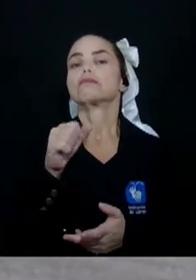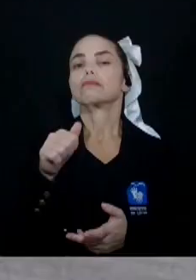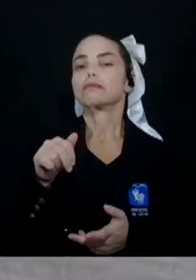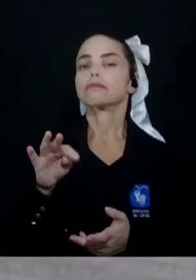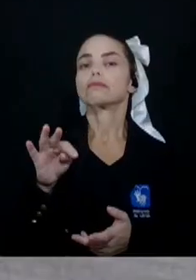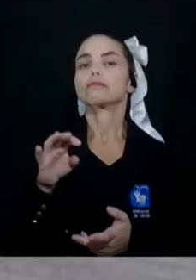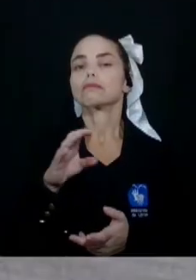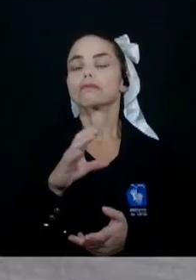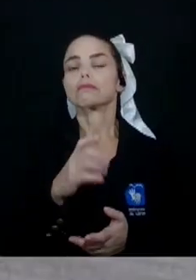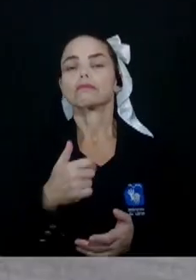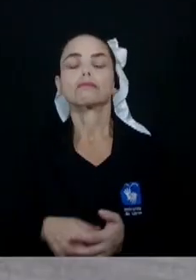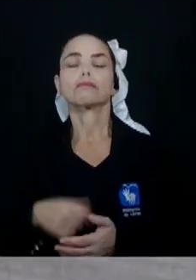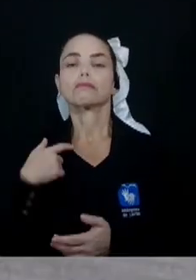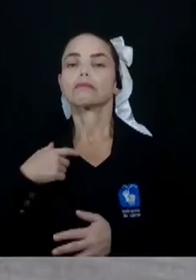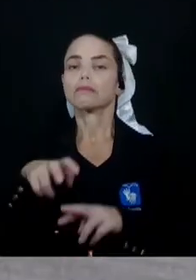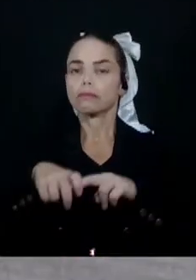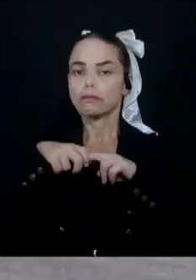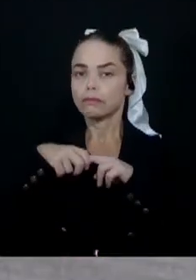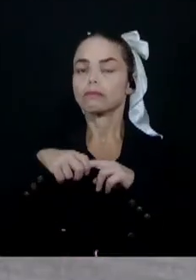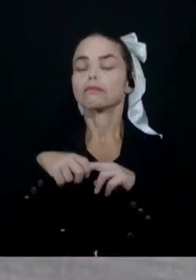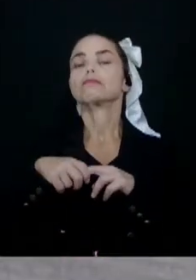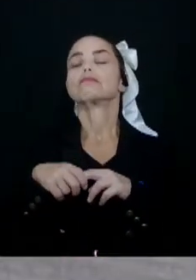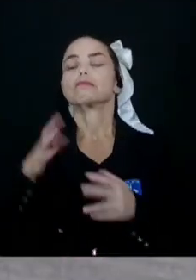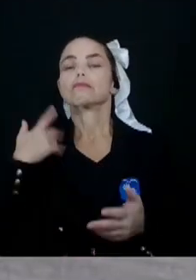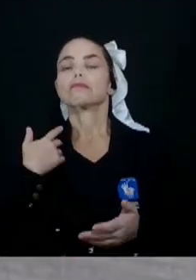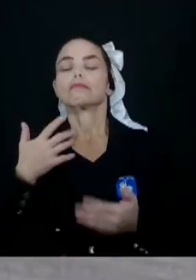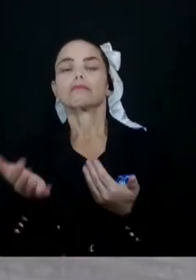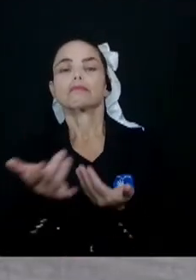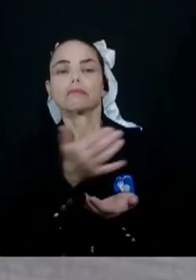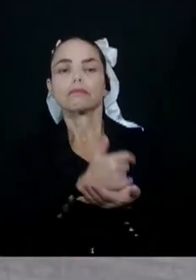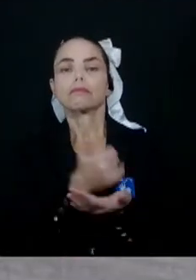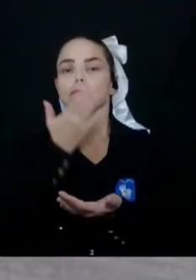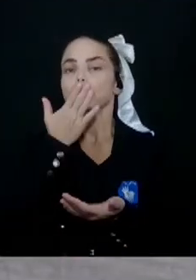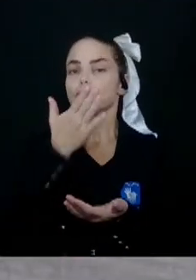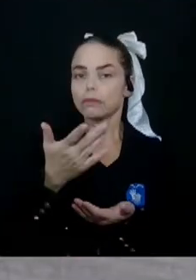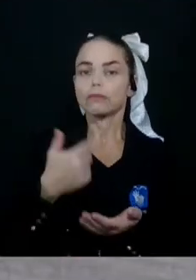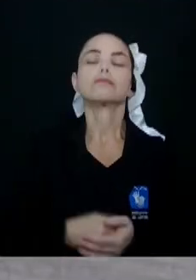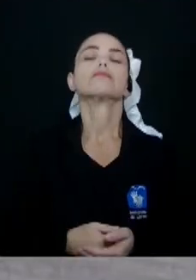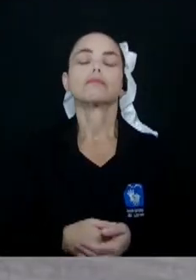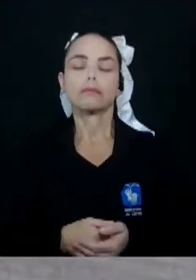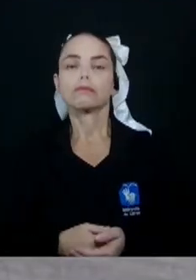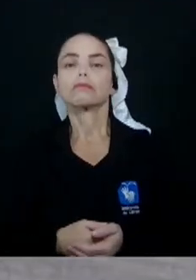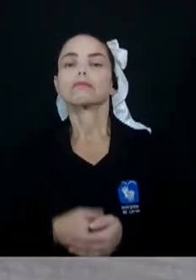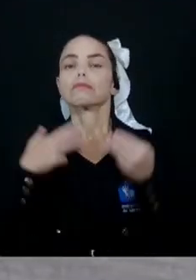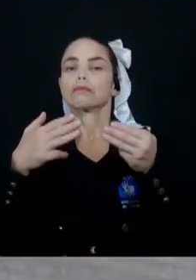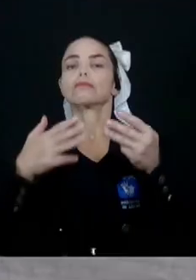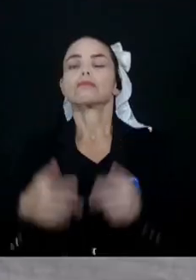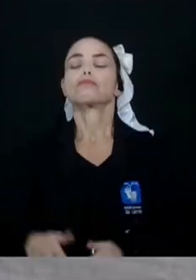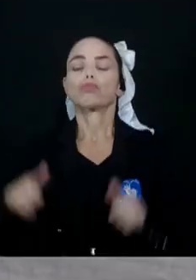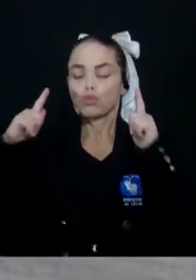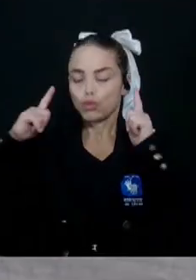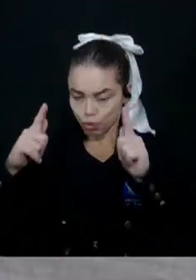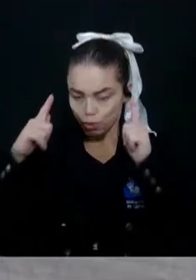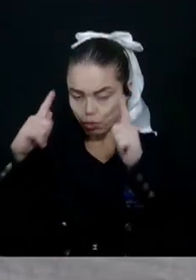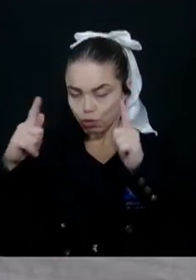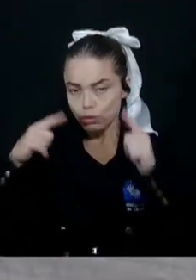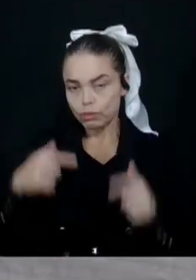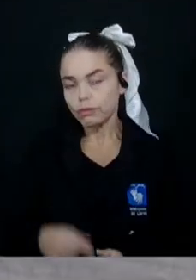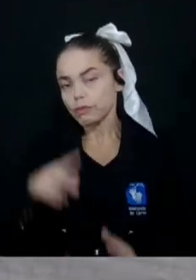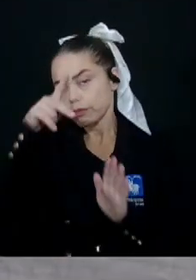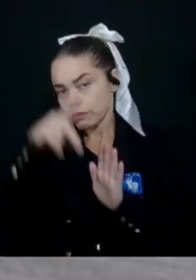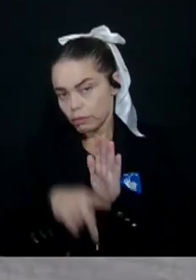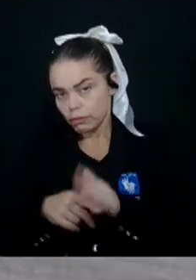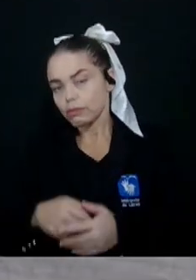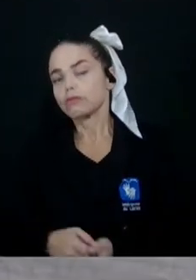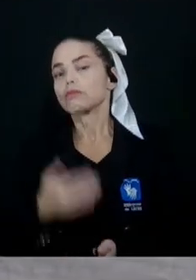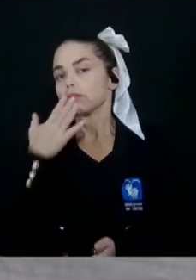Por isso, acolhendo uma solicitação, a gente está fazendo essa moção de protesto contra esse projeto de lei, apelando aos